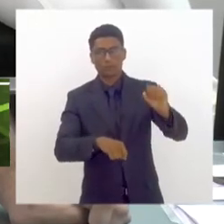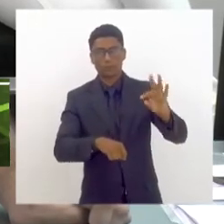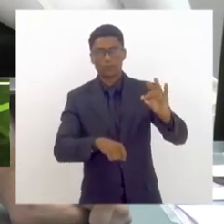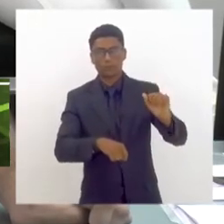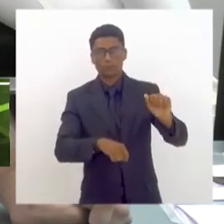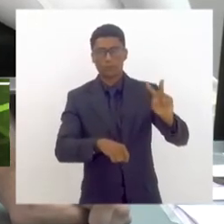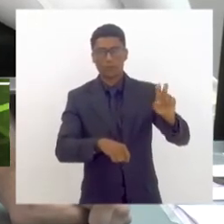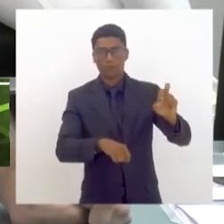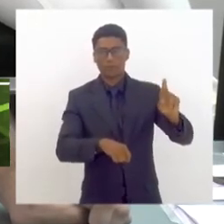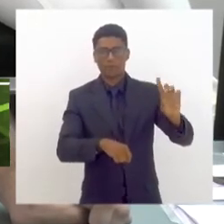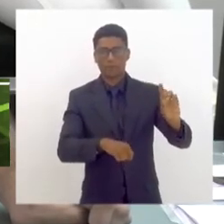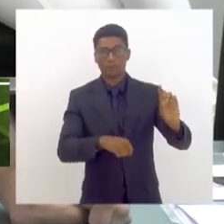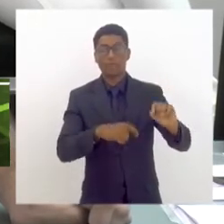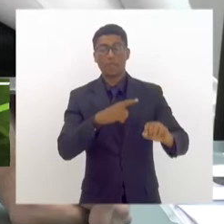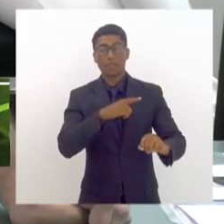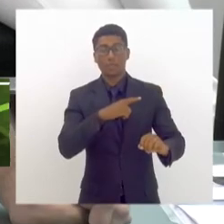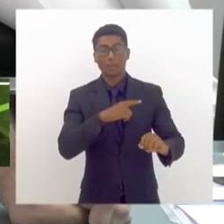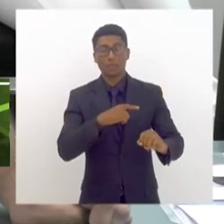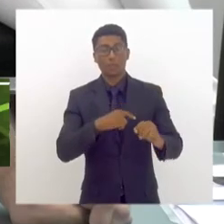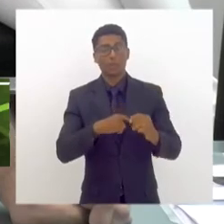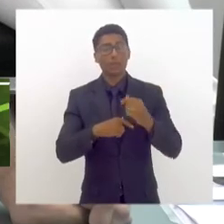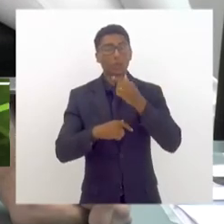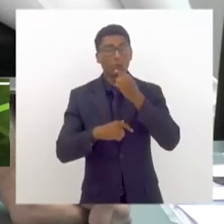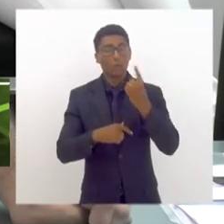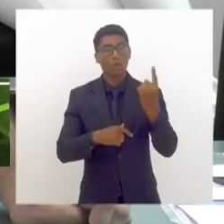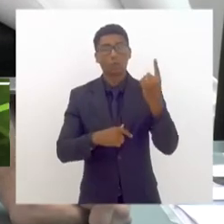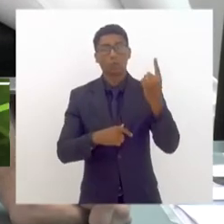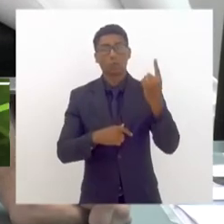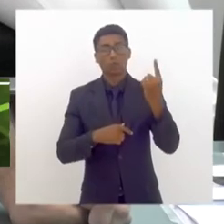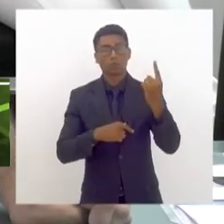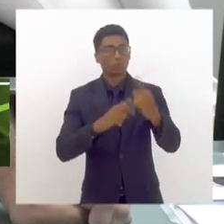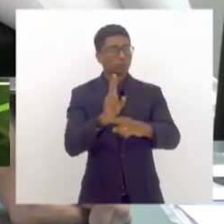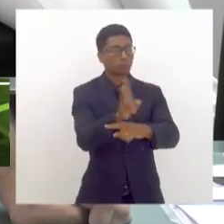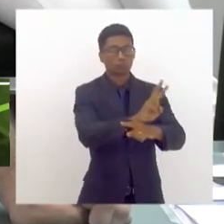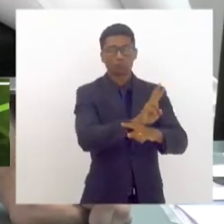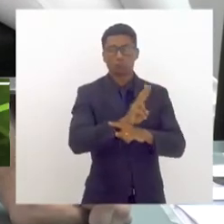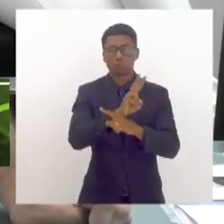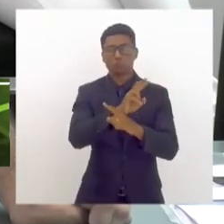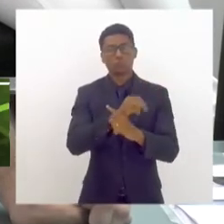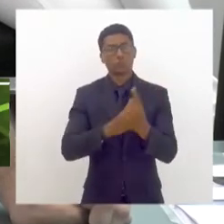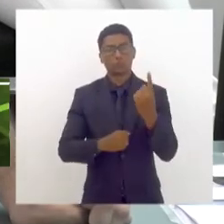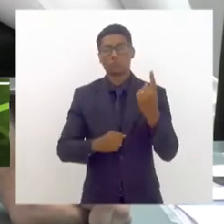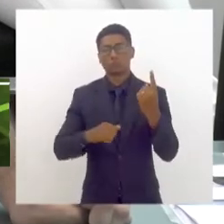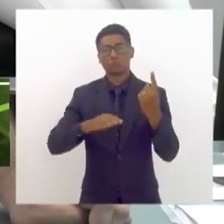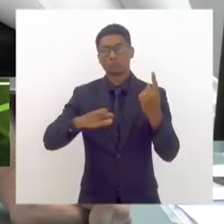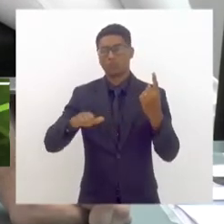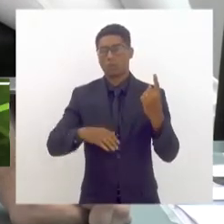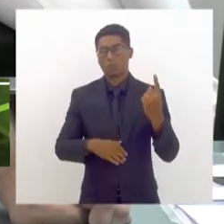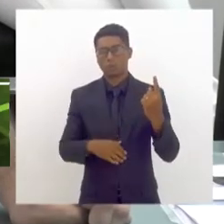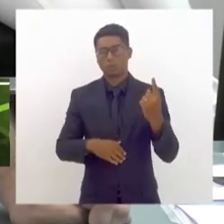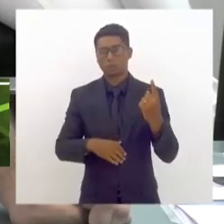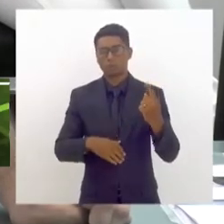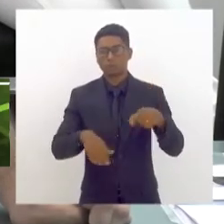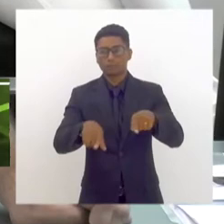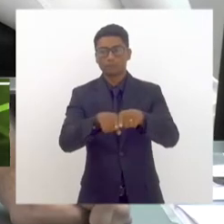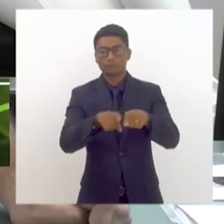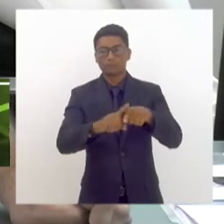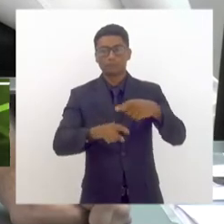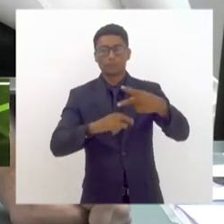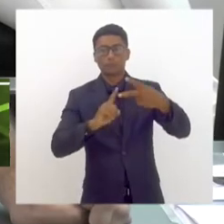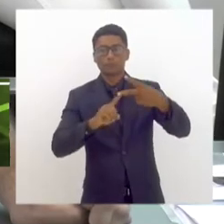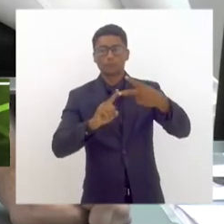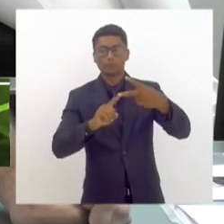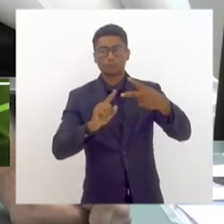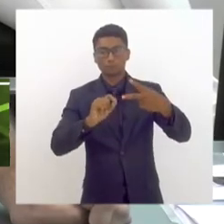um inspetor. Exatamente. Só. E, além do concurso, foi proposto uma transformação do cargo